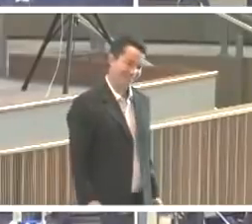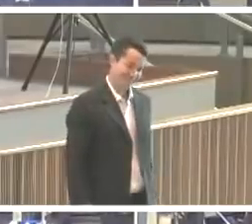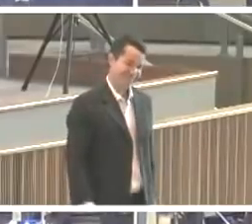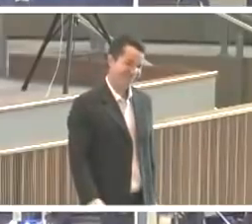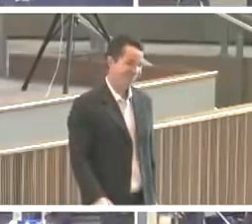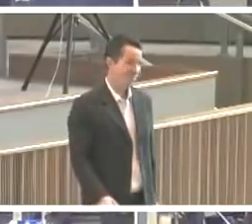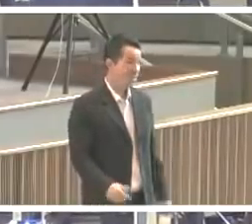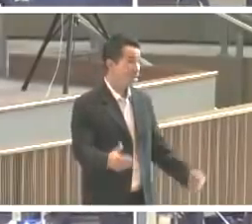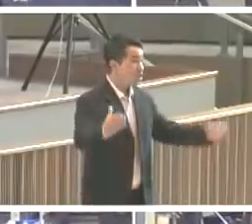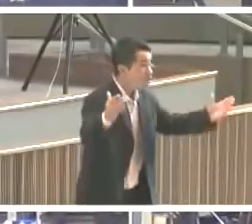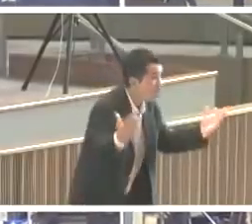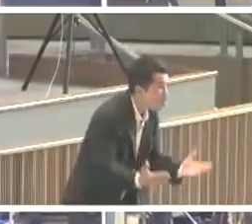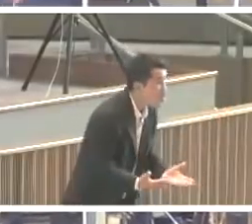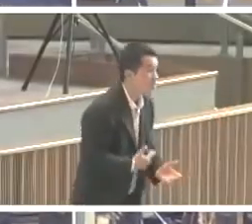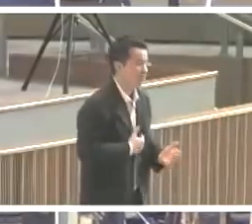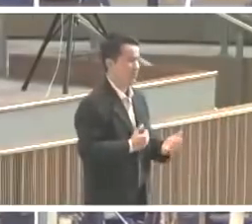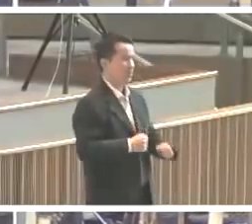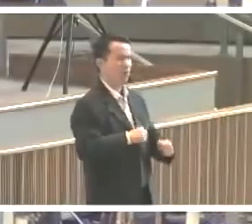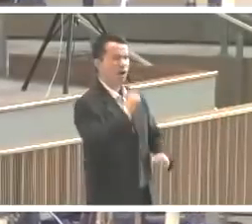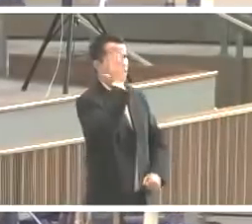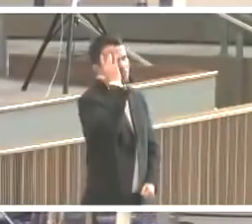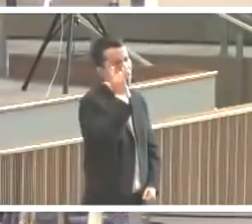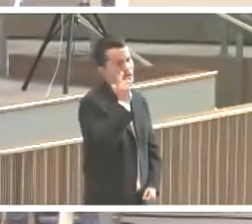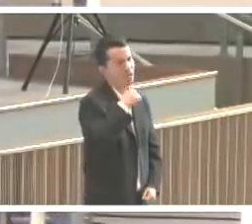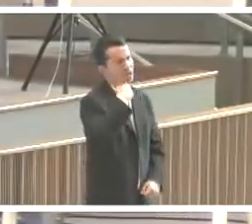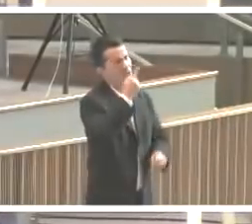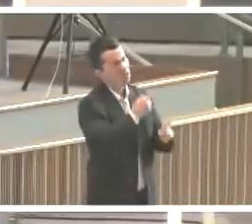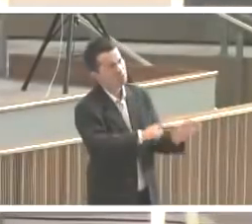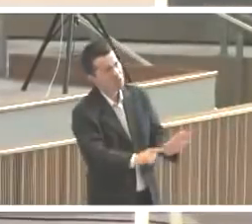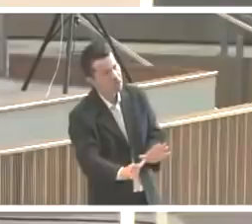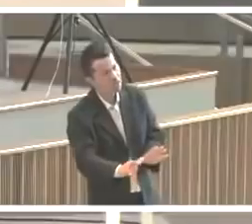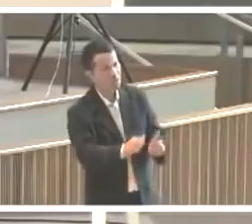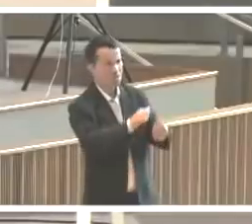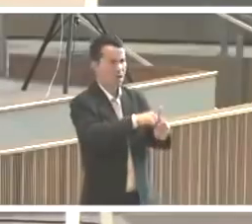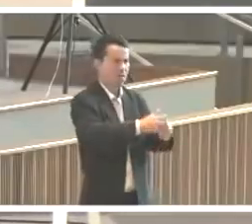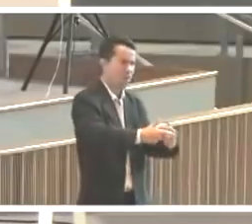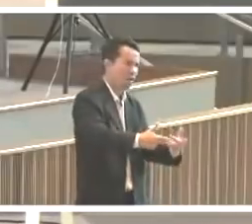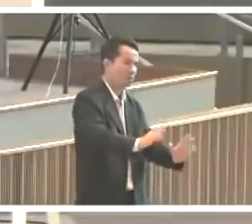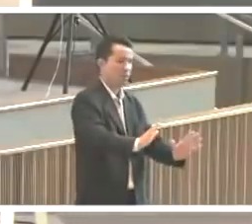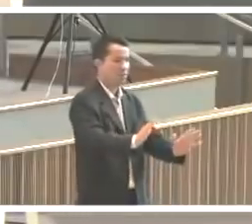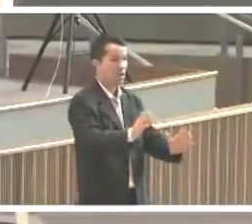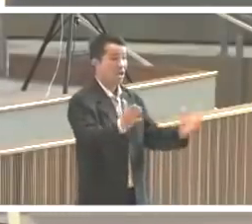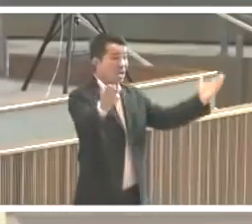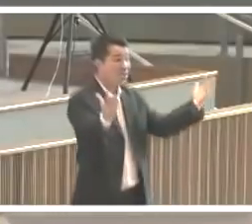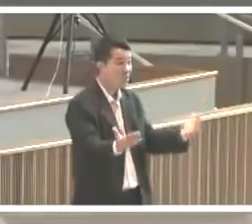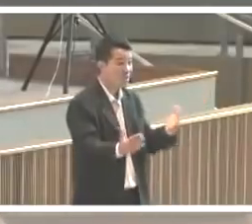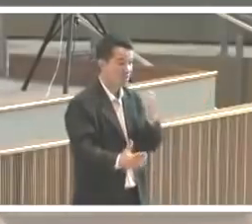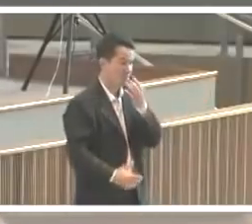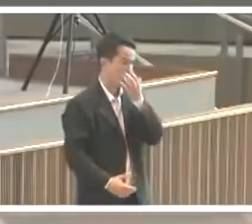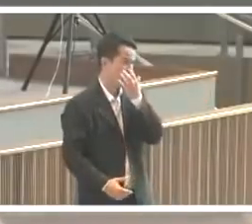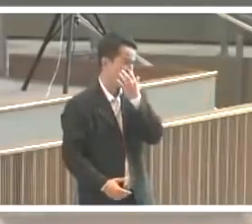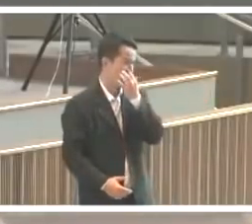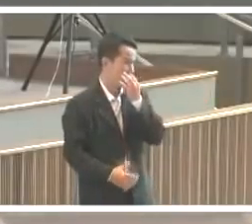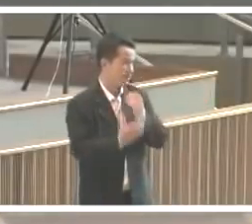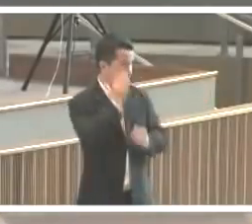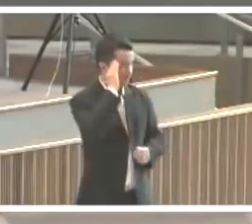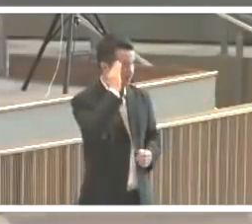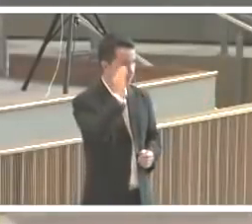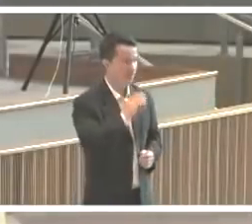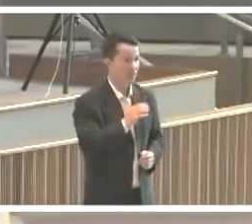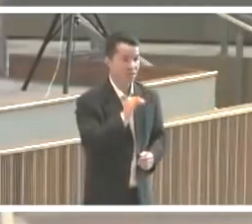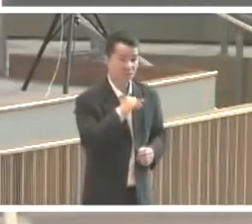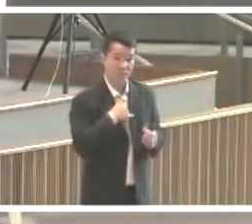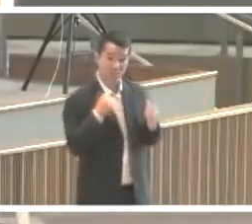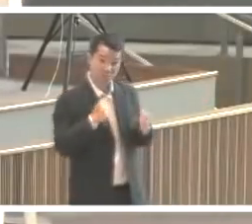manhã é que, se eu preciso discernir e se eu preciso decidir, eu também